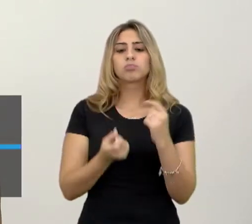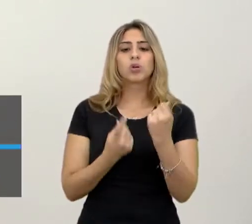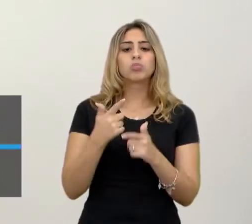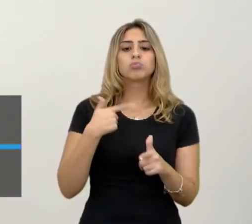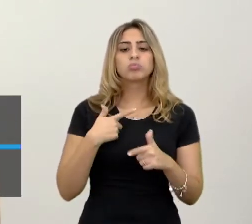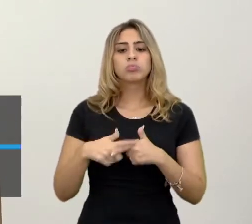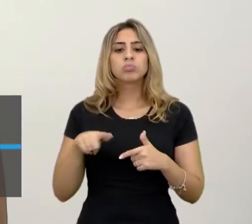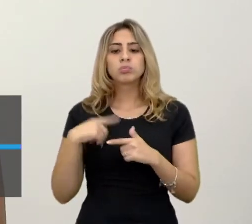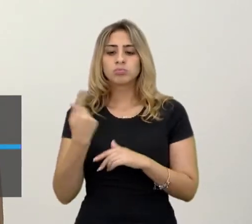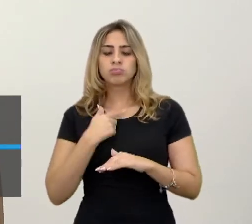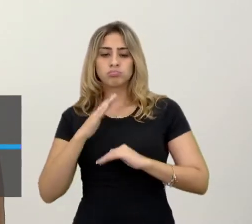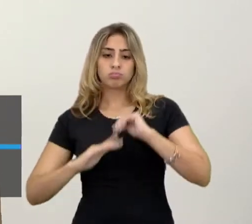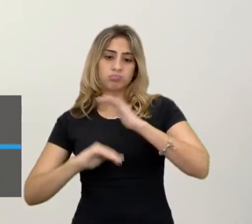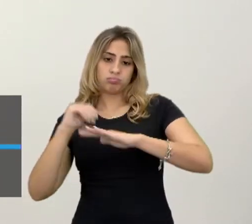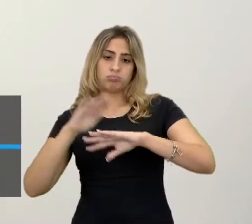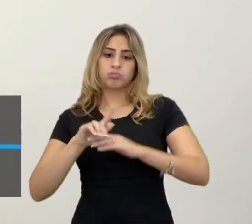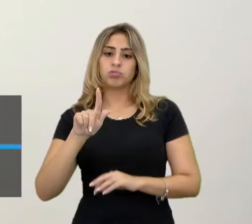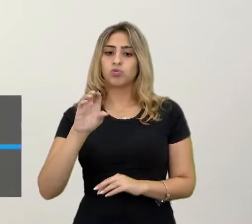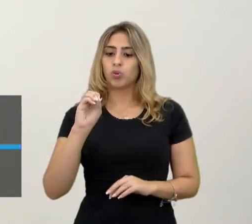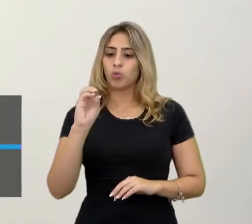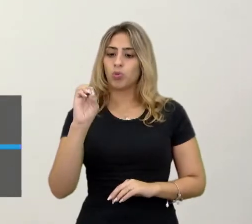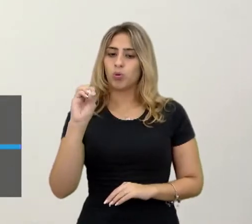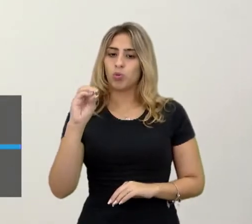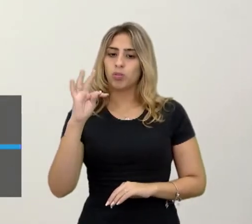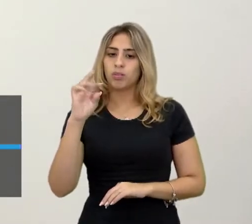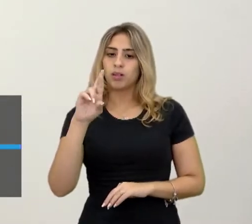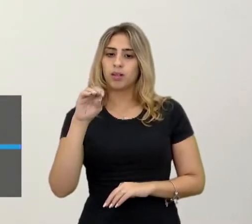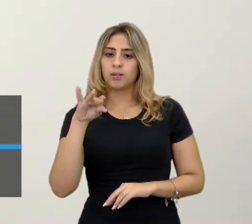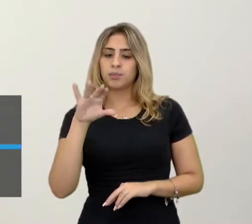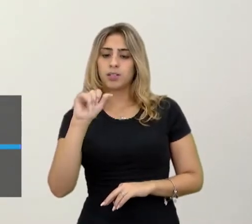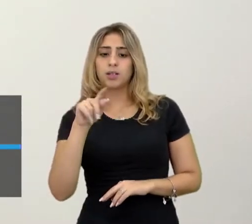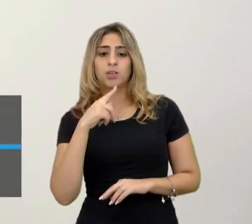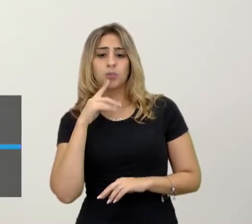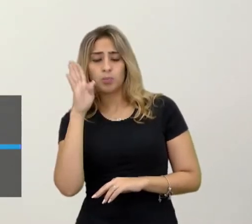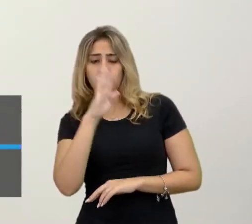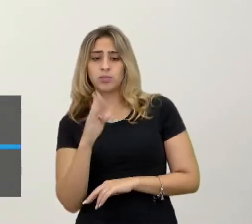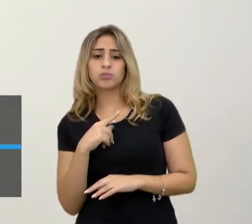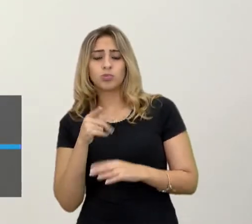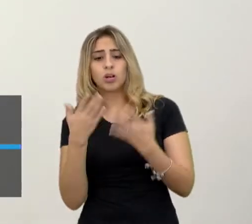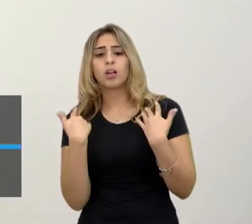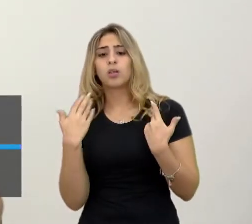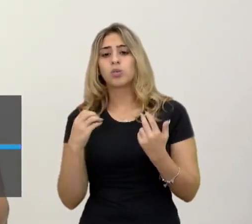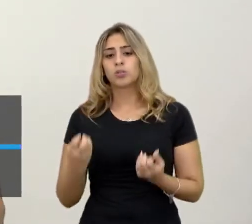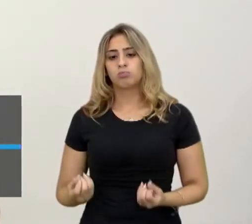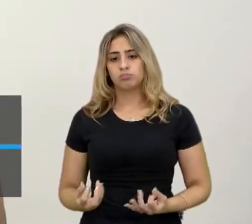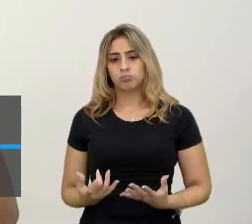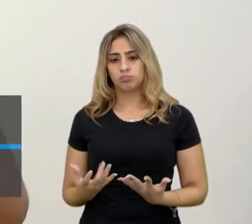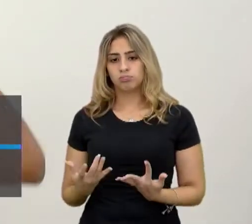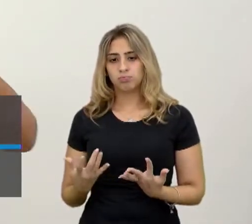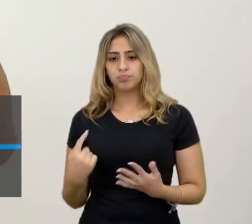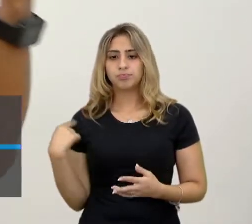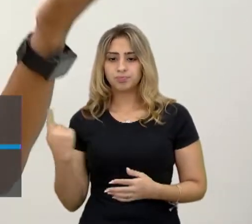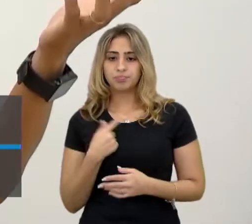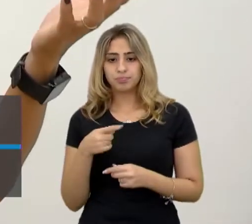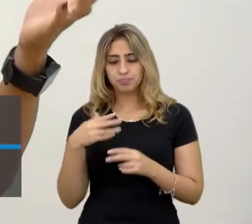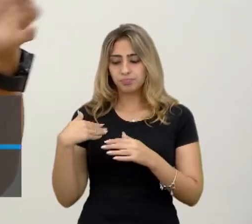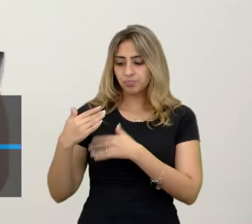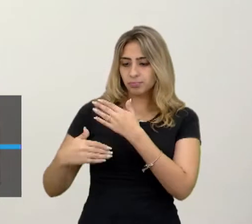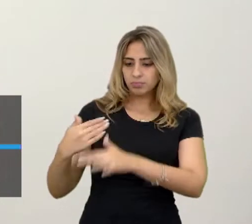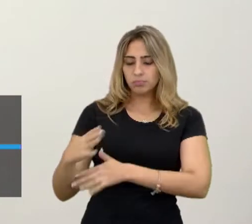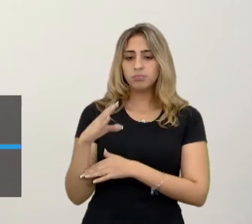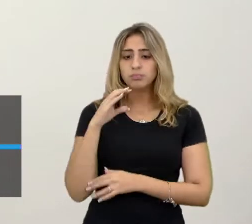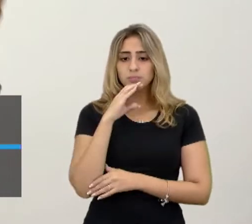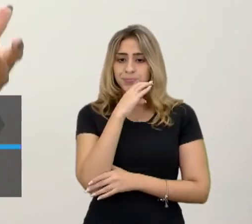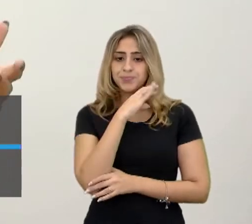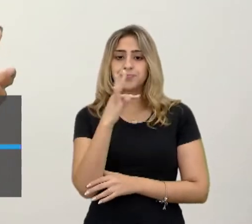gente construir uma geotérmica aqui no Brasil. Aqui no Brasil a gente usa a geotérmica, o calor do solo, nas térmicas, né, que a gente